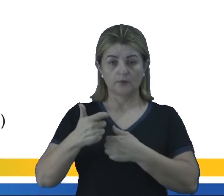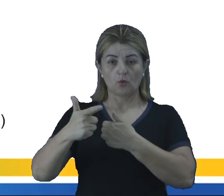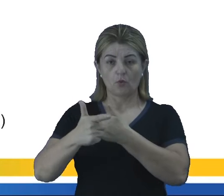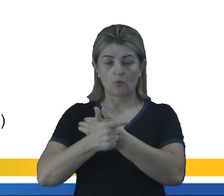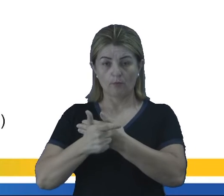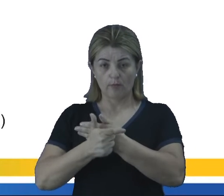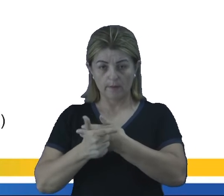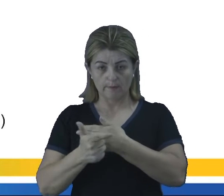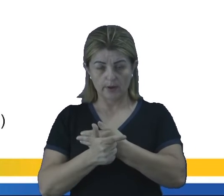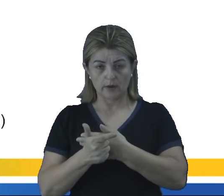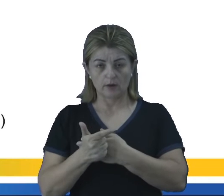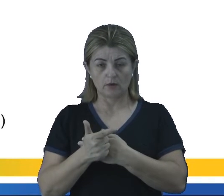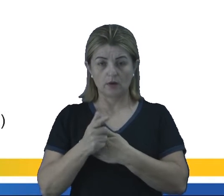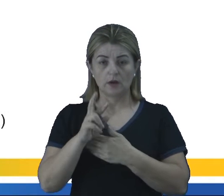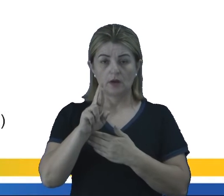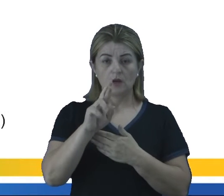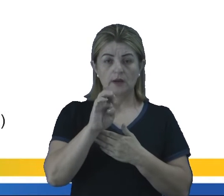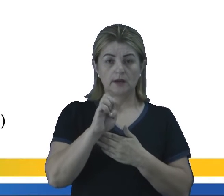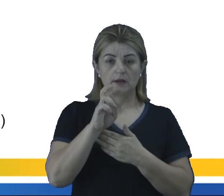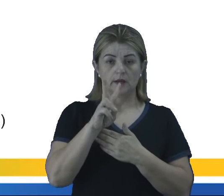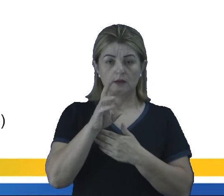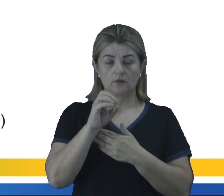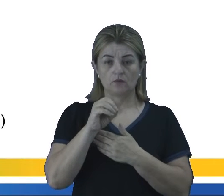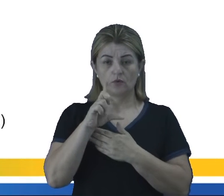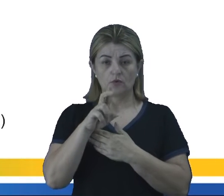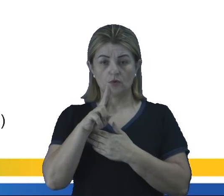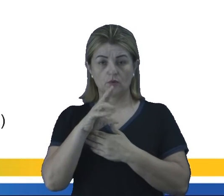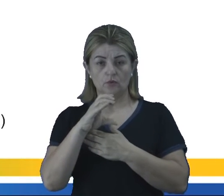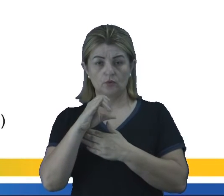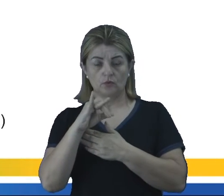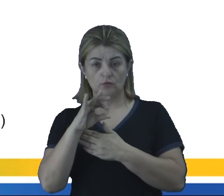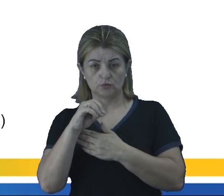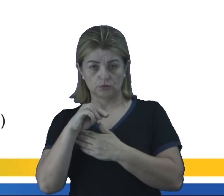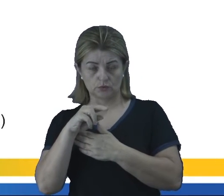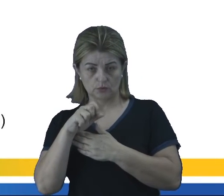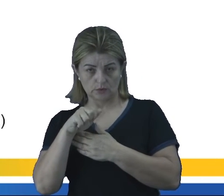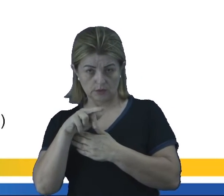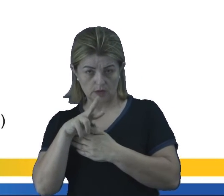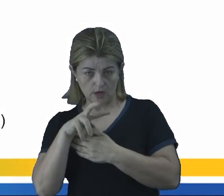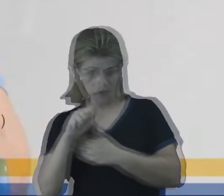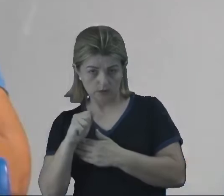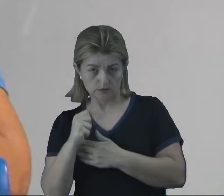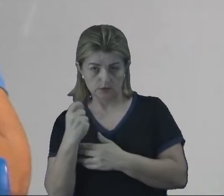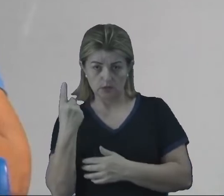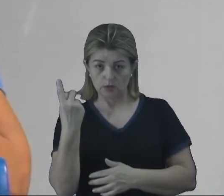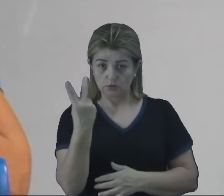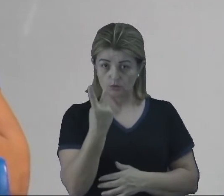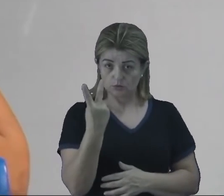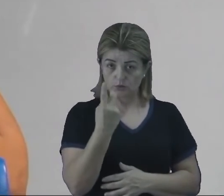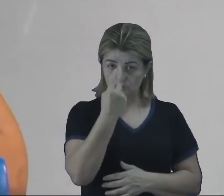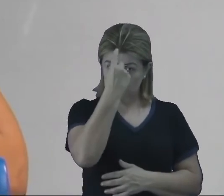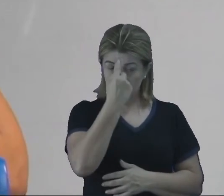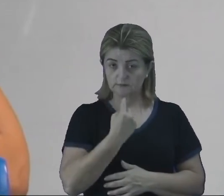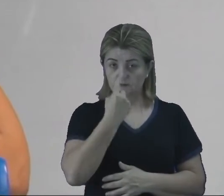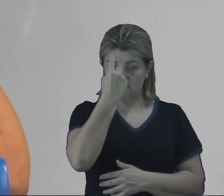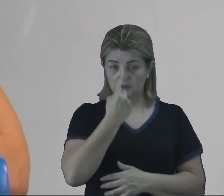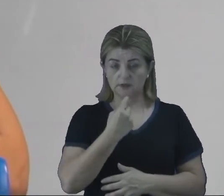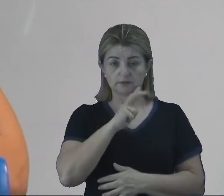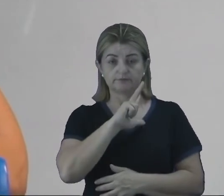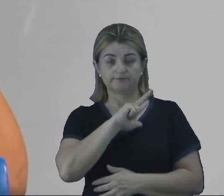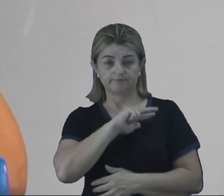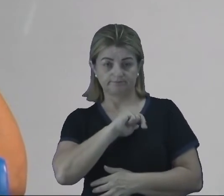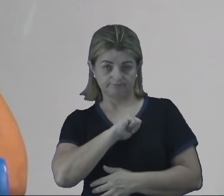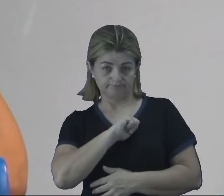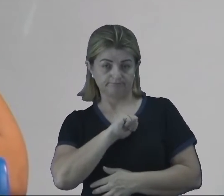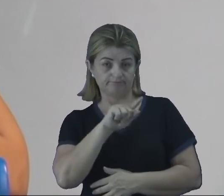para reforçar essa ideia de nação, né, o nacionalismo aí, que vai ser uma das correntes do